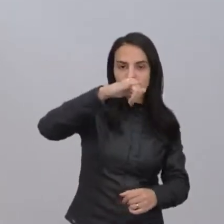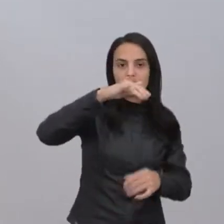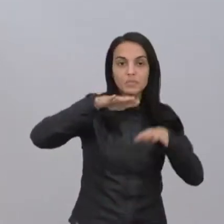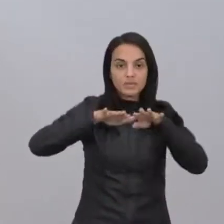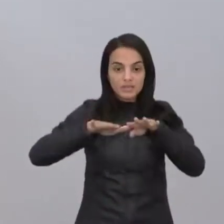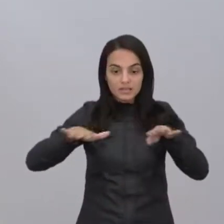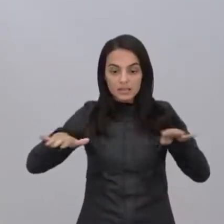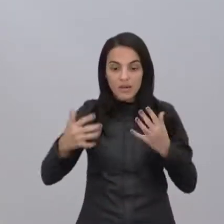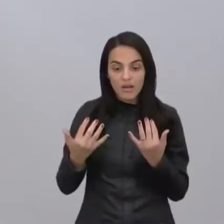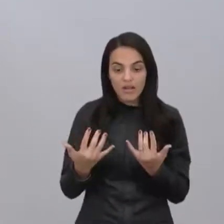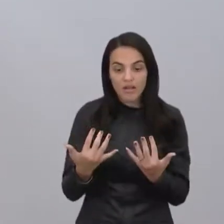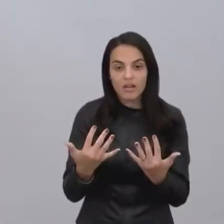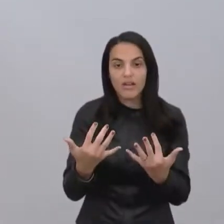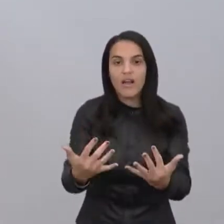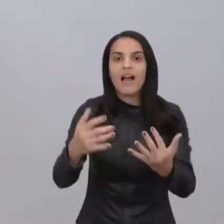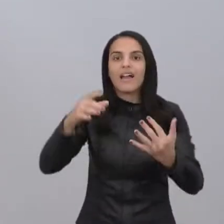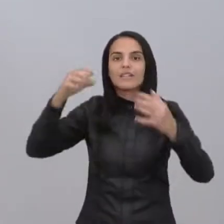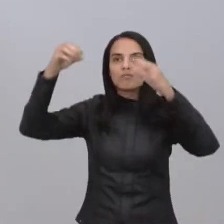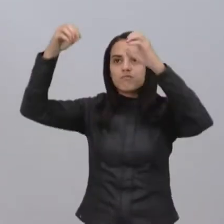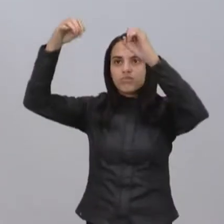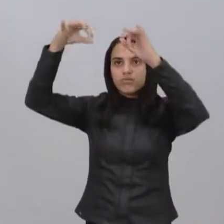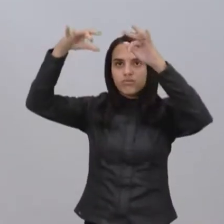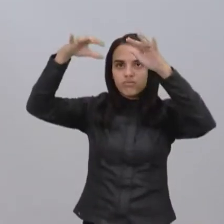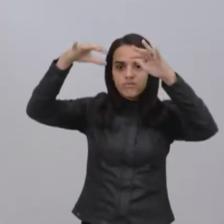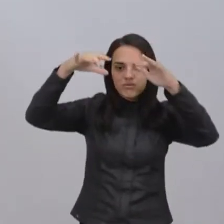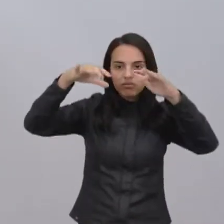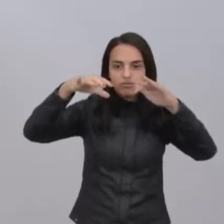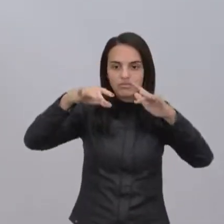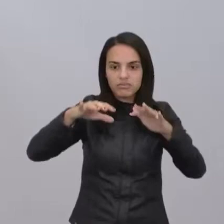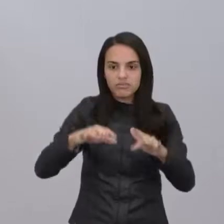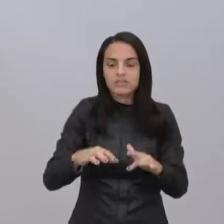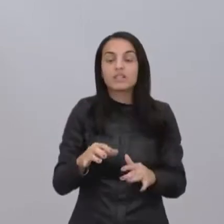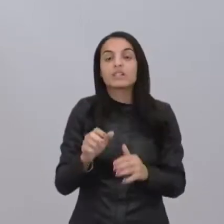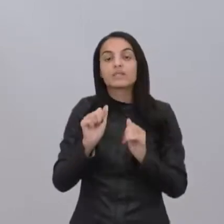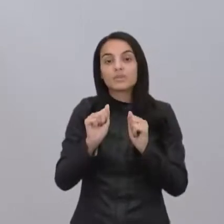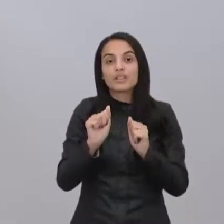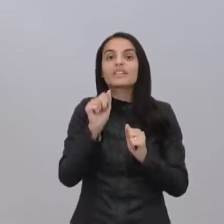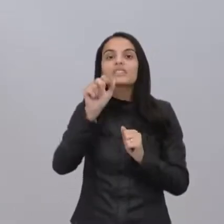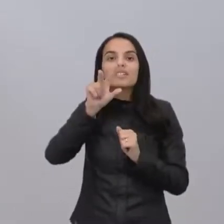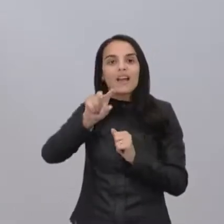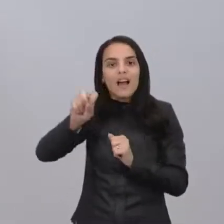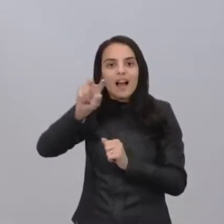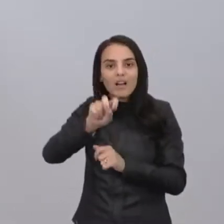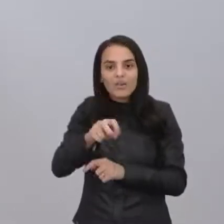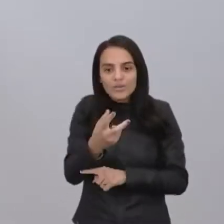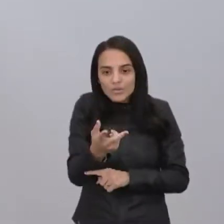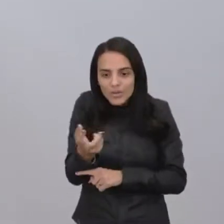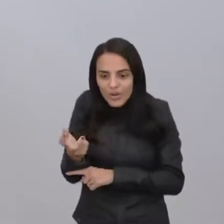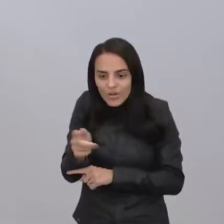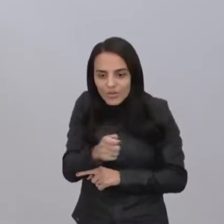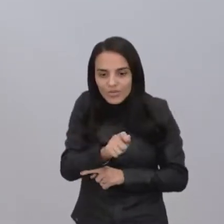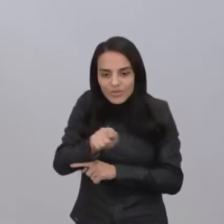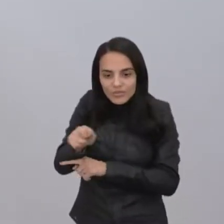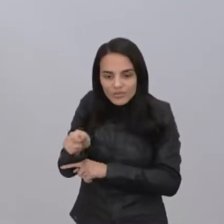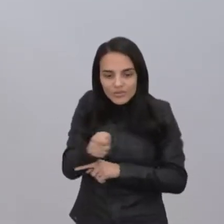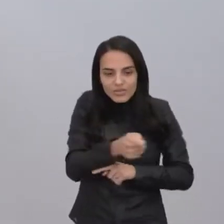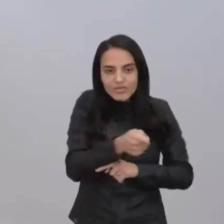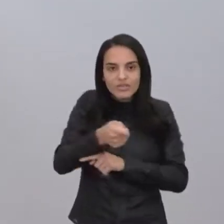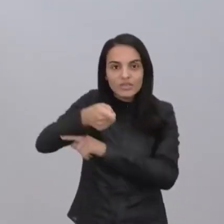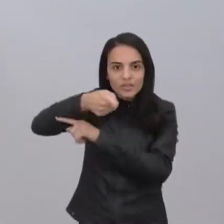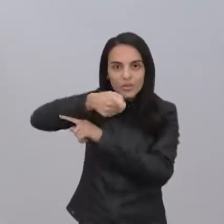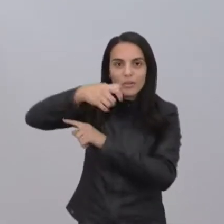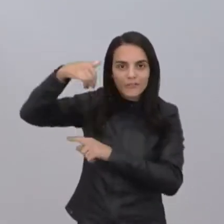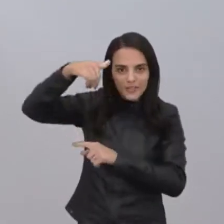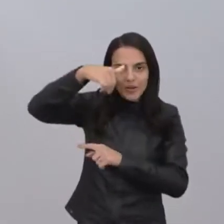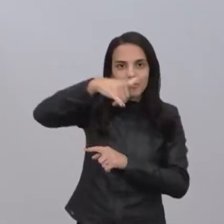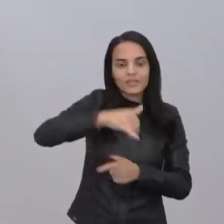né, e espalham, né, pulverizam, então, esse agrotóxico para a lavoura. Então, é uma pulverização aérea.